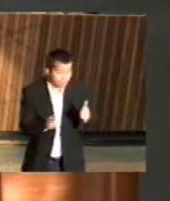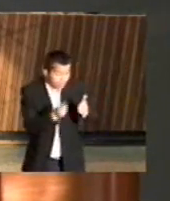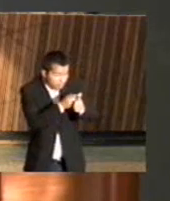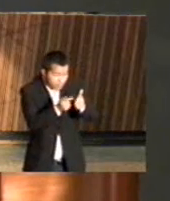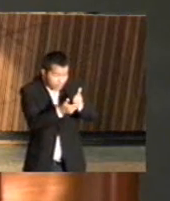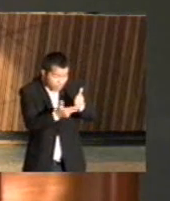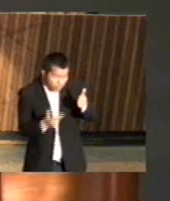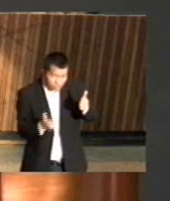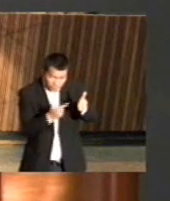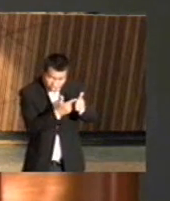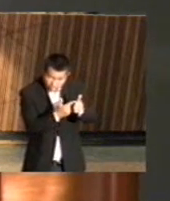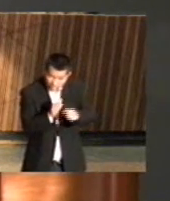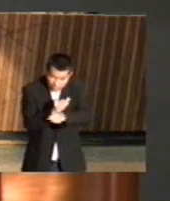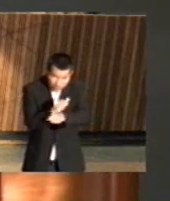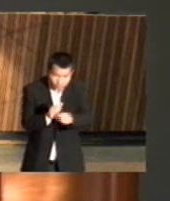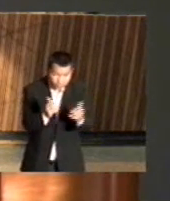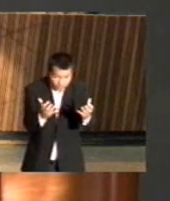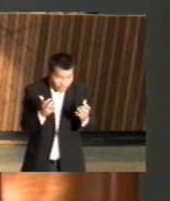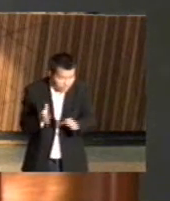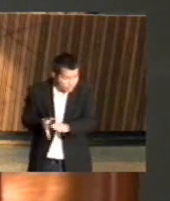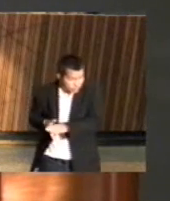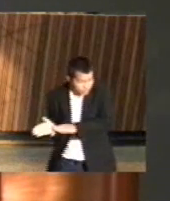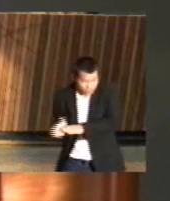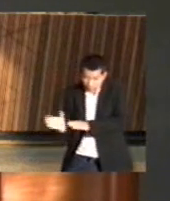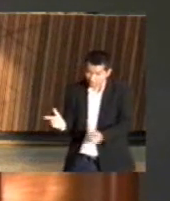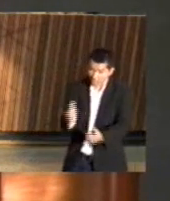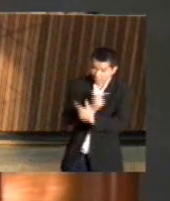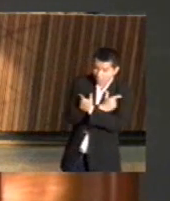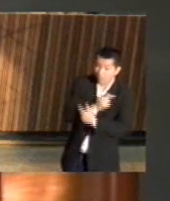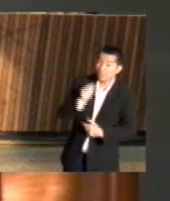a qualquer custo, presta atenção nisso,